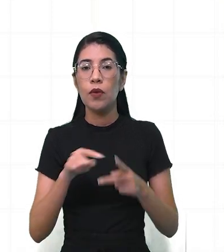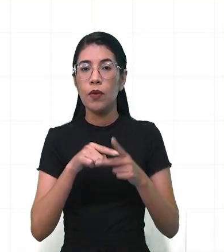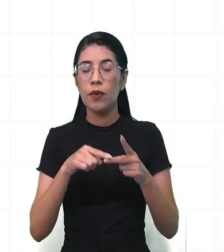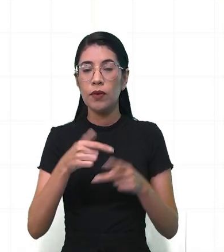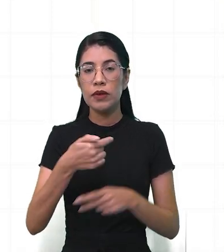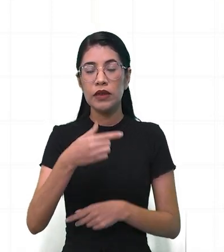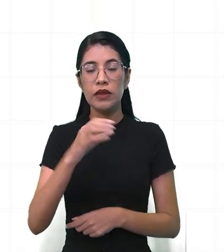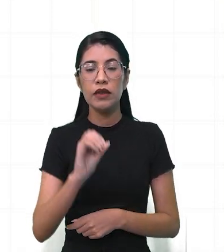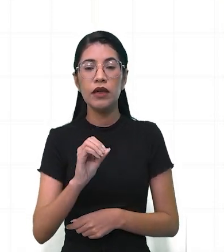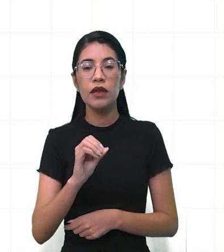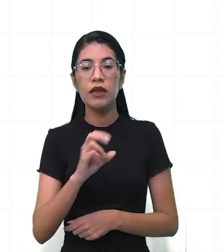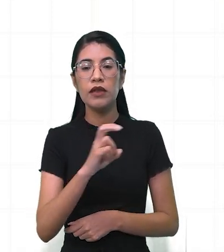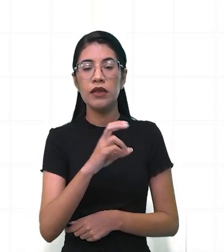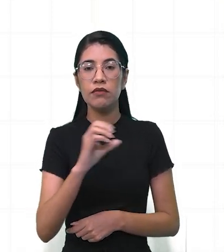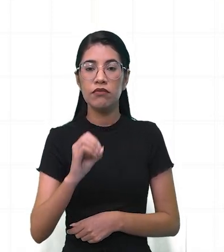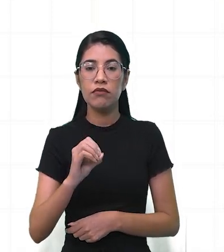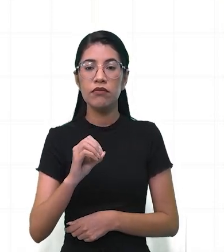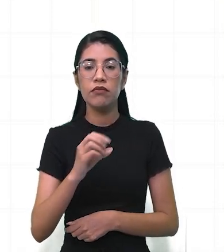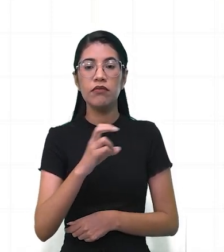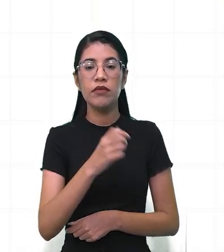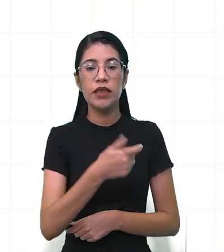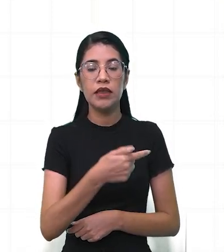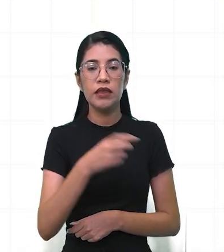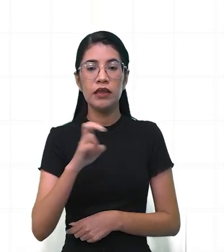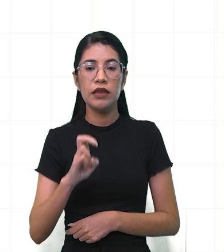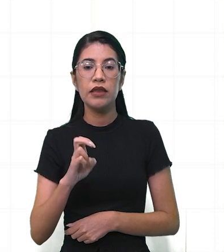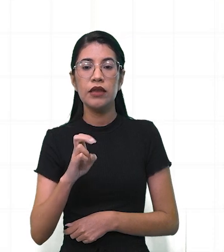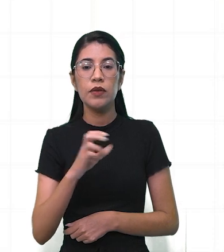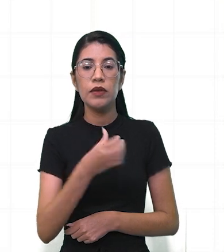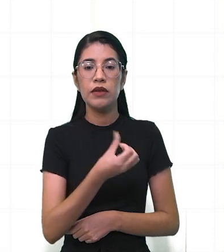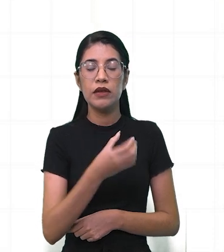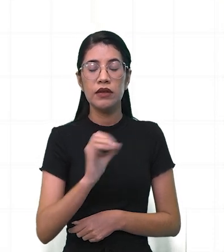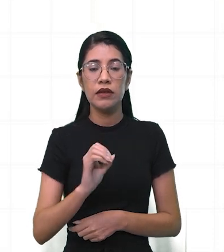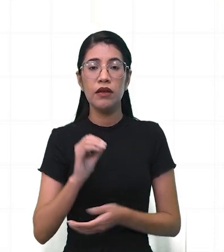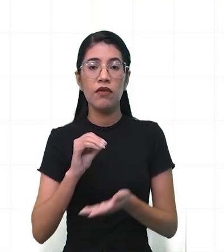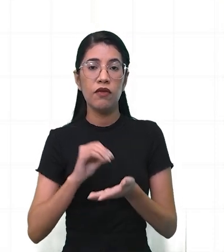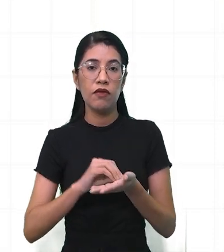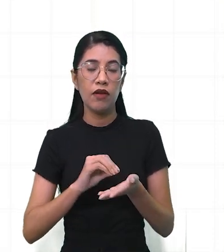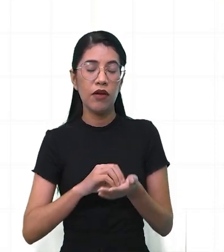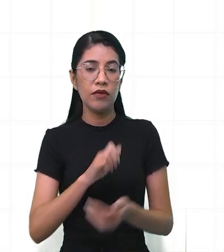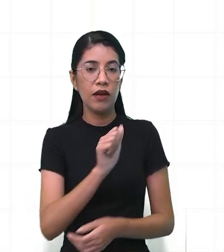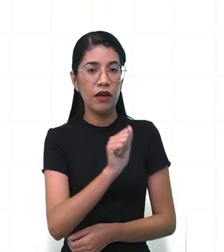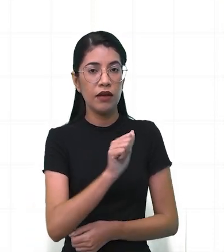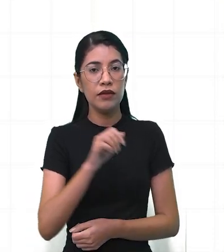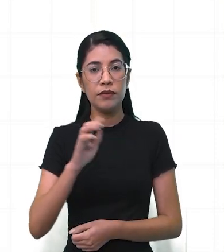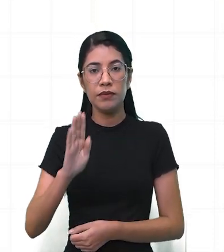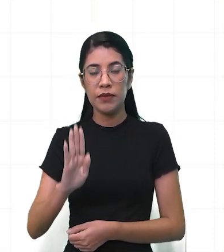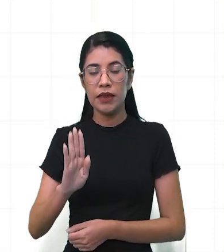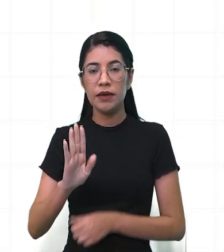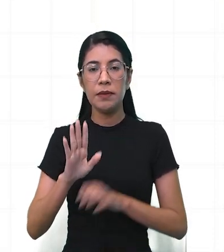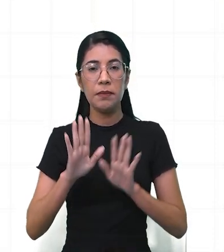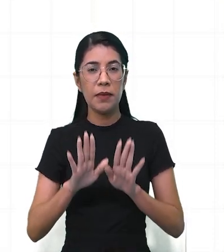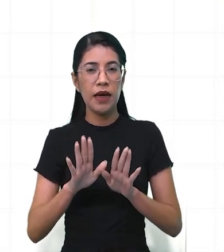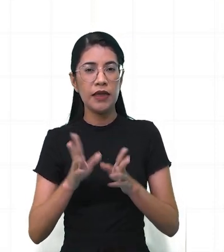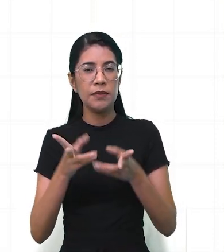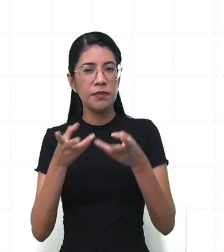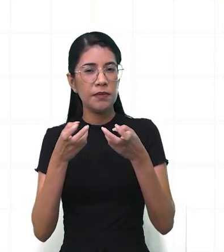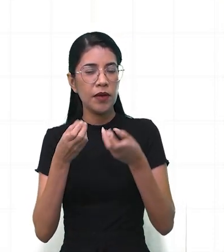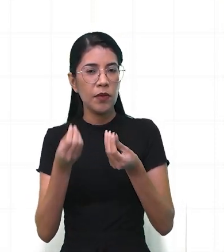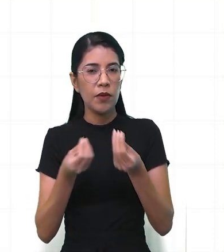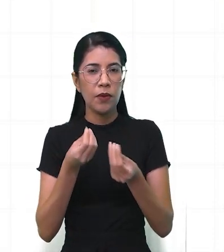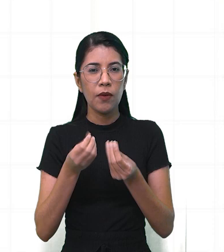medida 50, 75, 60. Faltou a medida de A e B. Mas analisem bem a